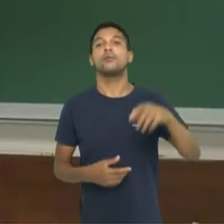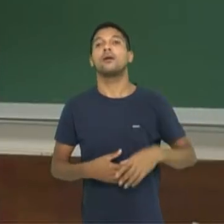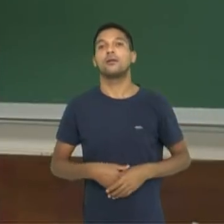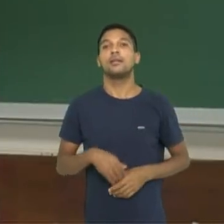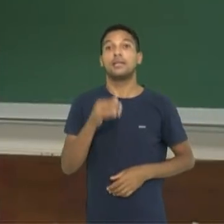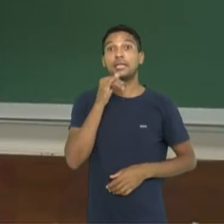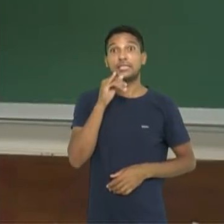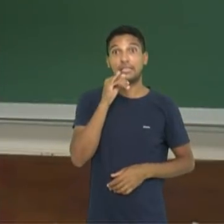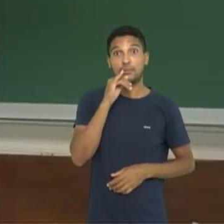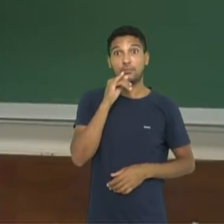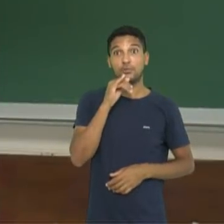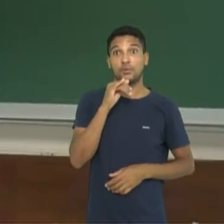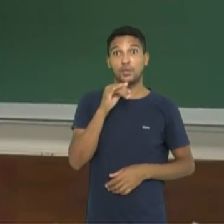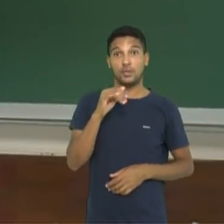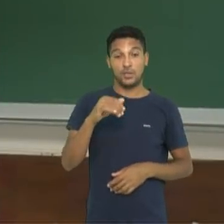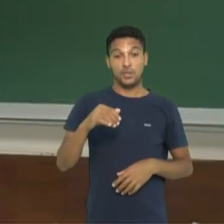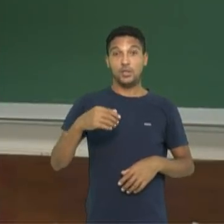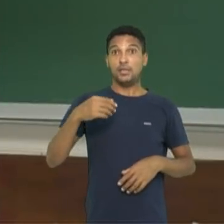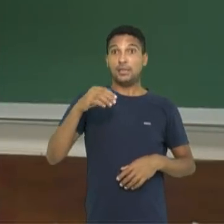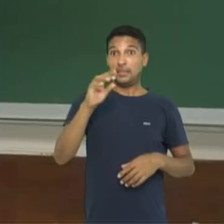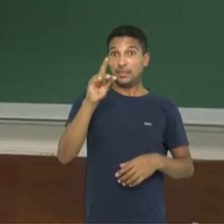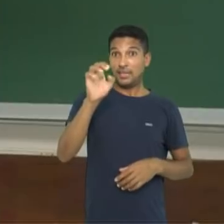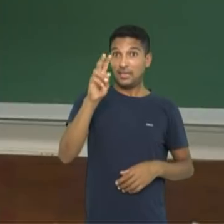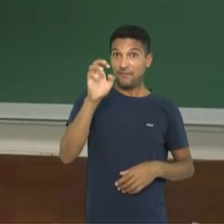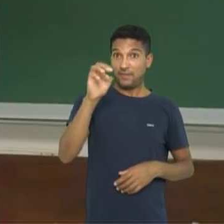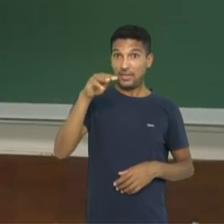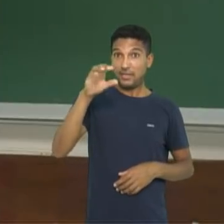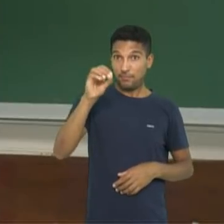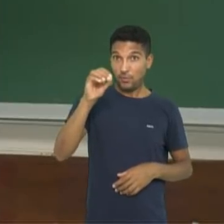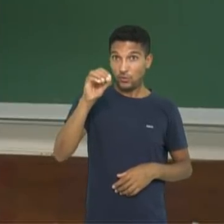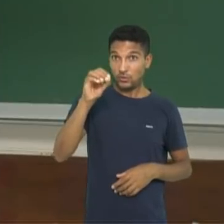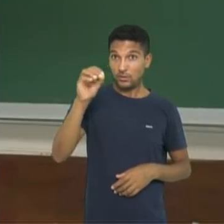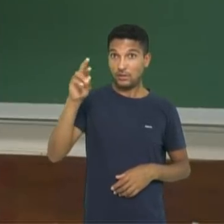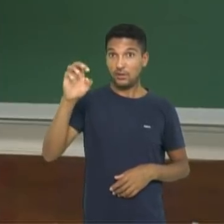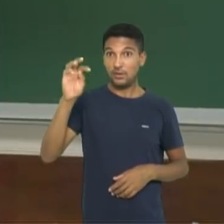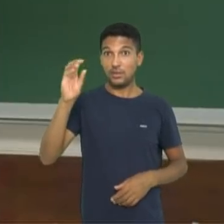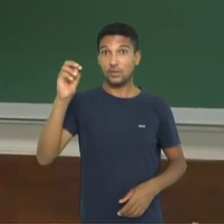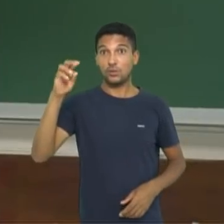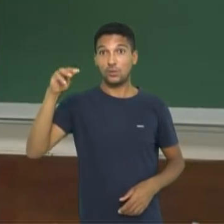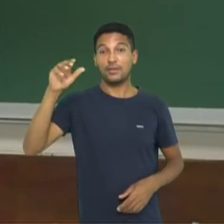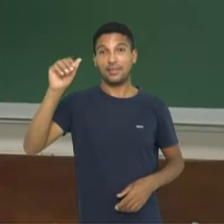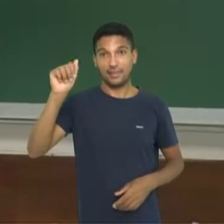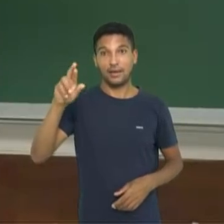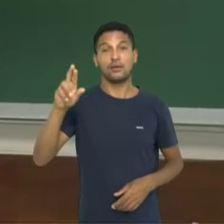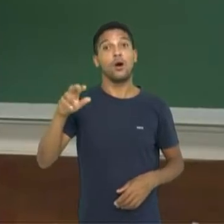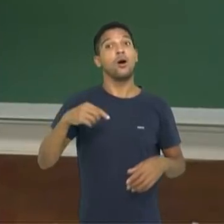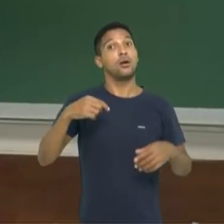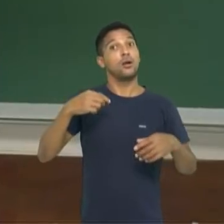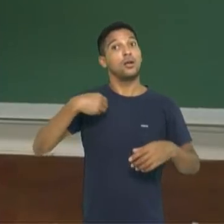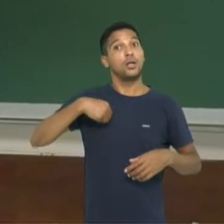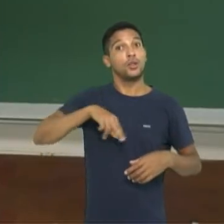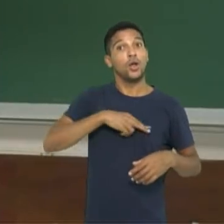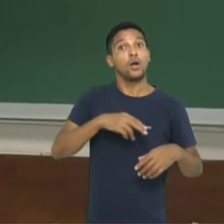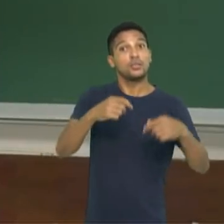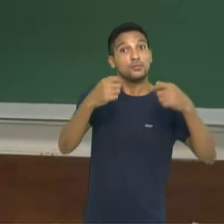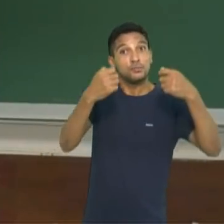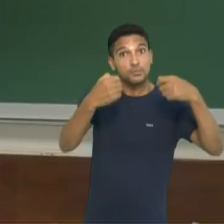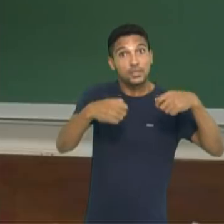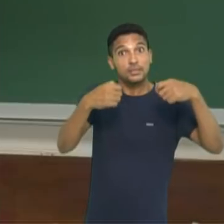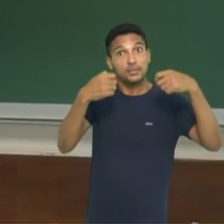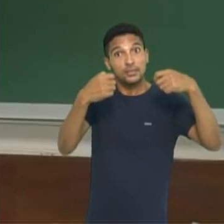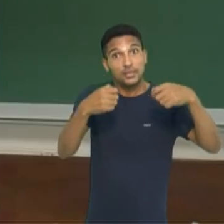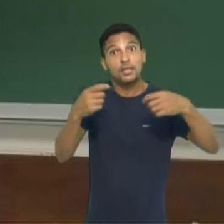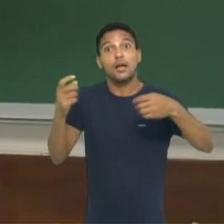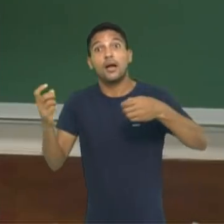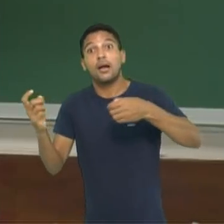têm aí subsídios para tentar dar conta de responder a nossa questão. Né? Então, voltando para o nosso slide aqui. Vocês têm um fragmento de